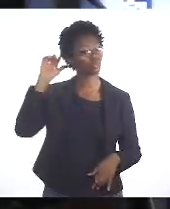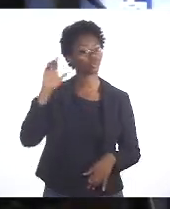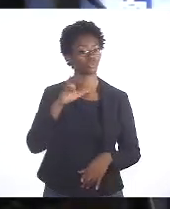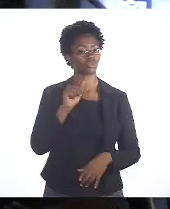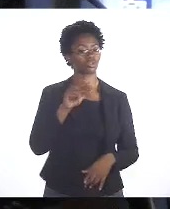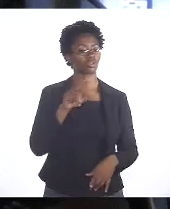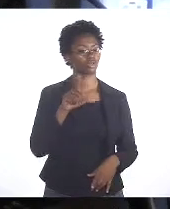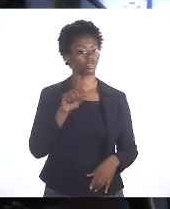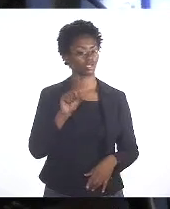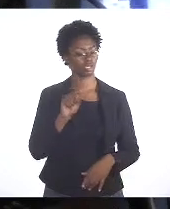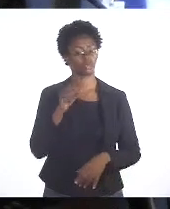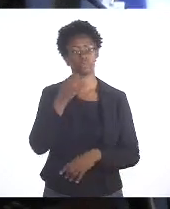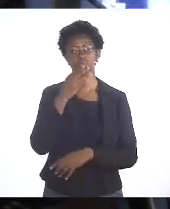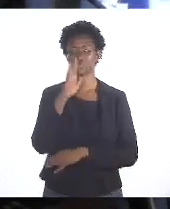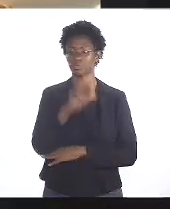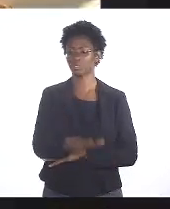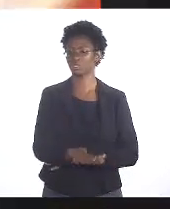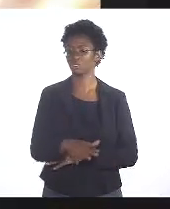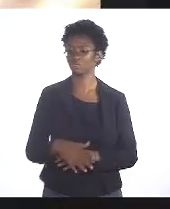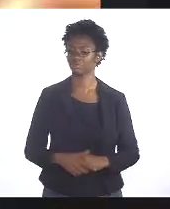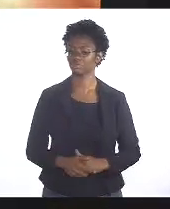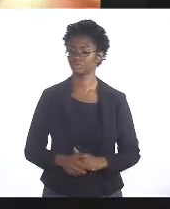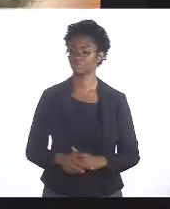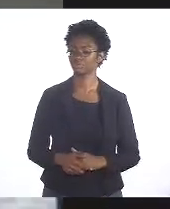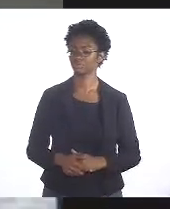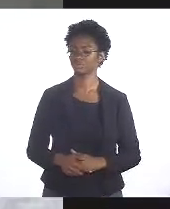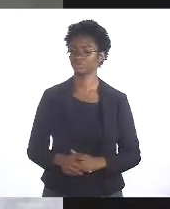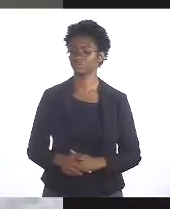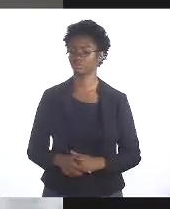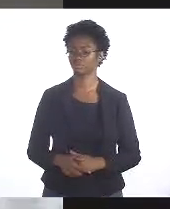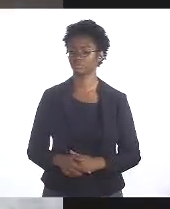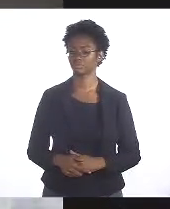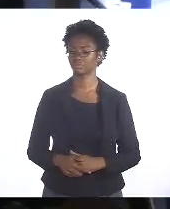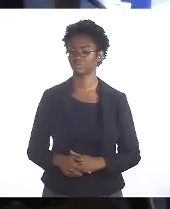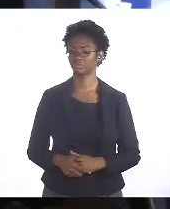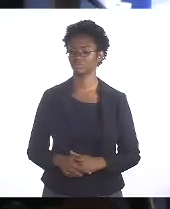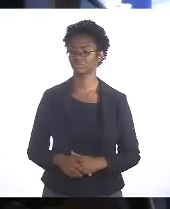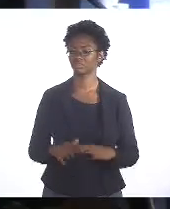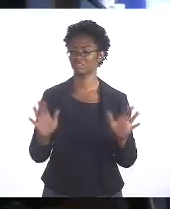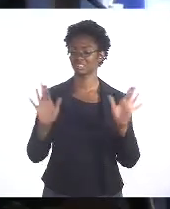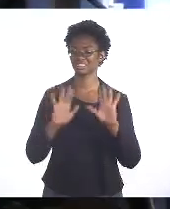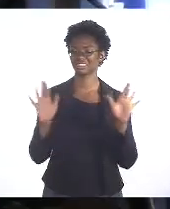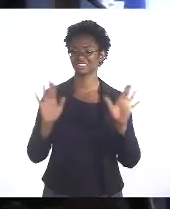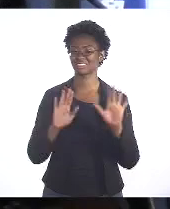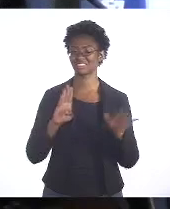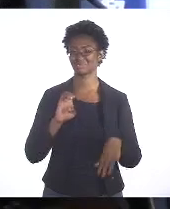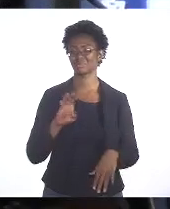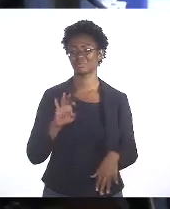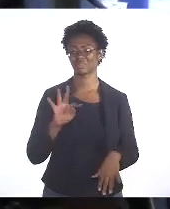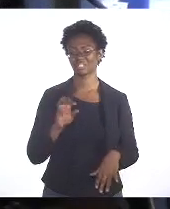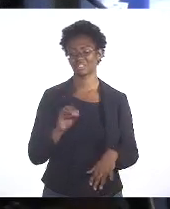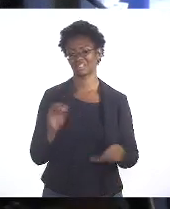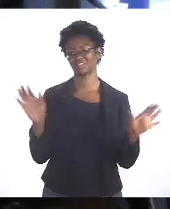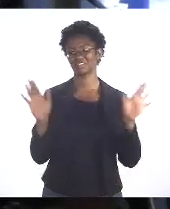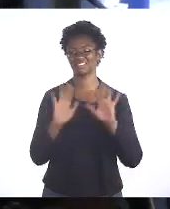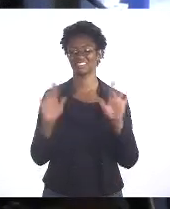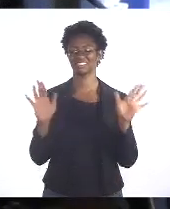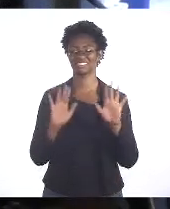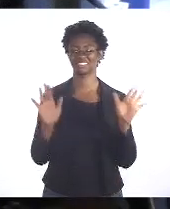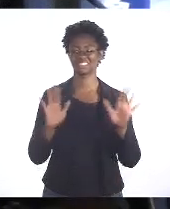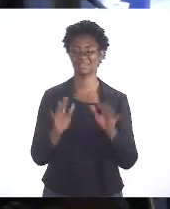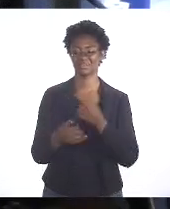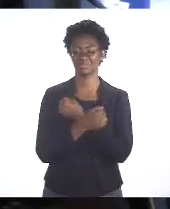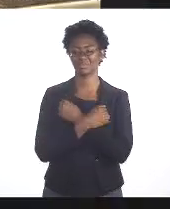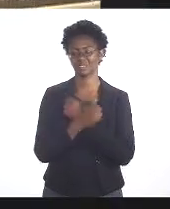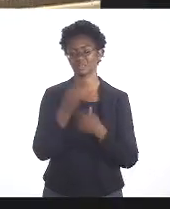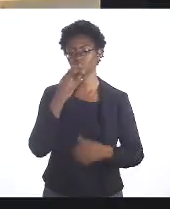Macedo. Boa tarde, presidente. Agora para o senhor aqui. Valeu, Bebetão. Um abraço. Valeu, boa tarde a